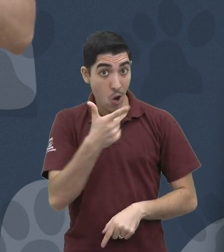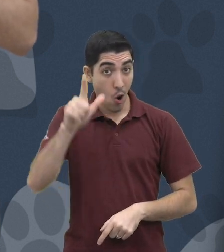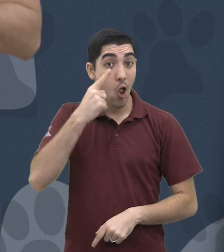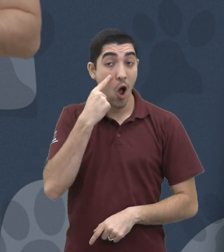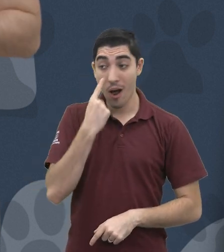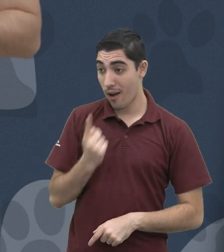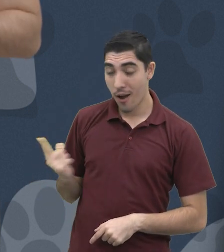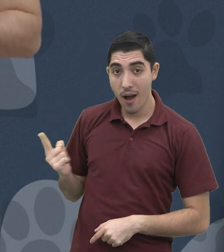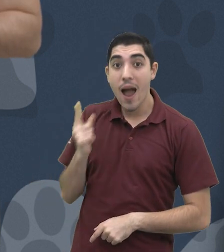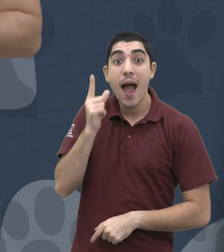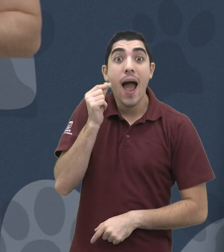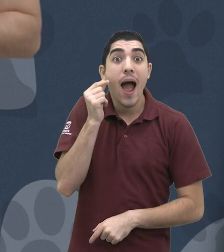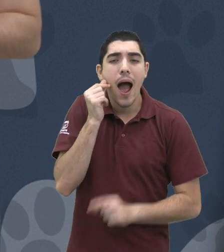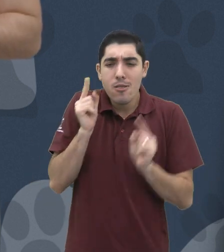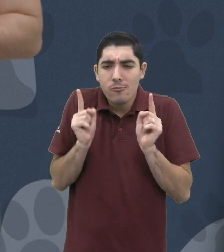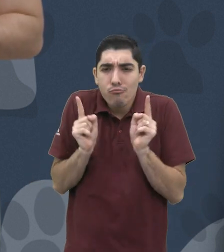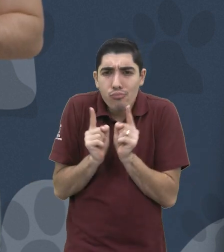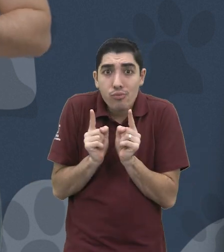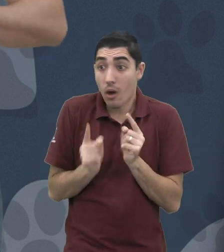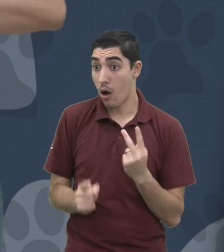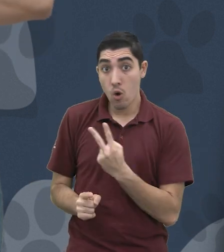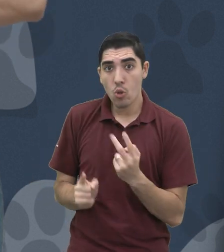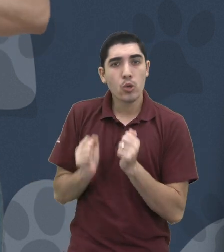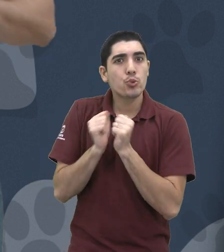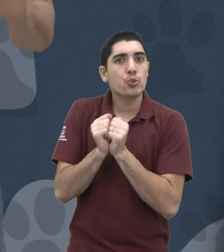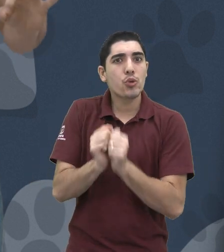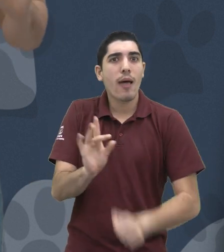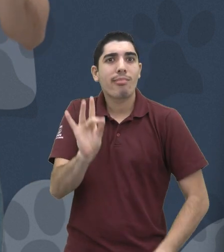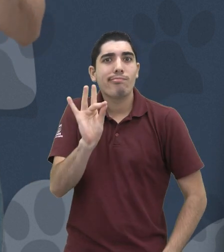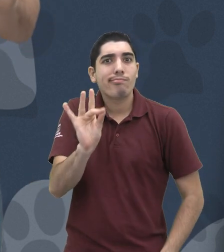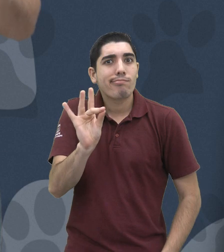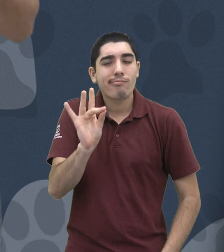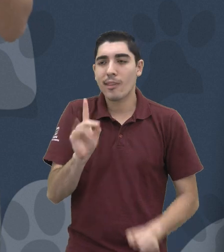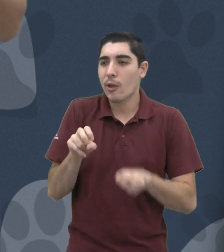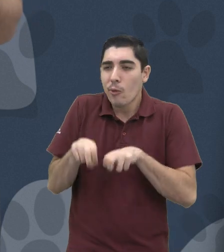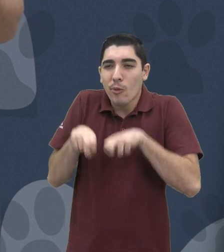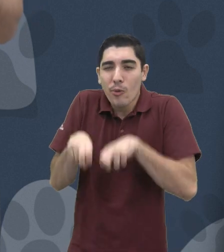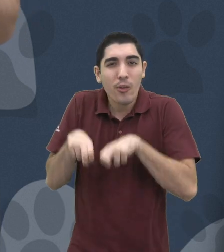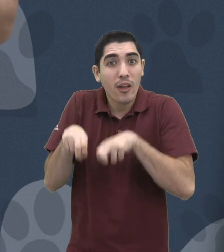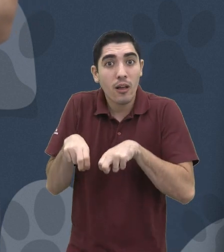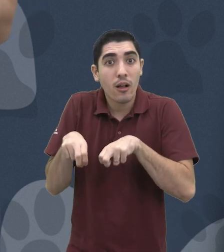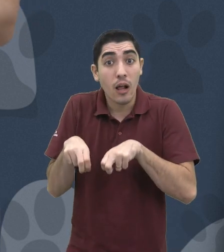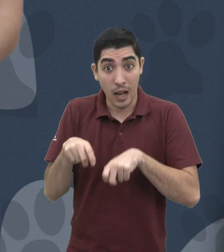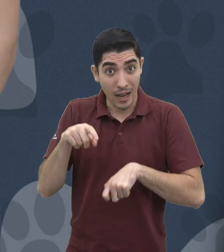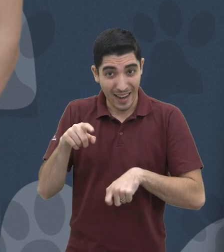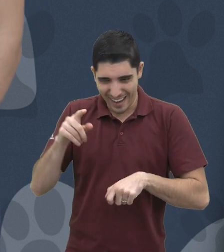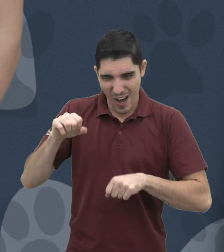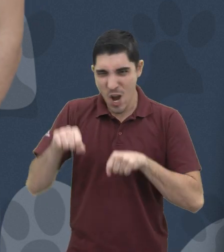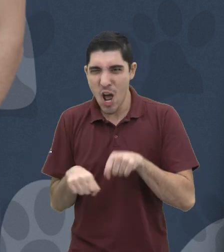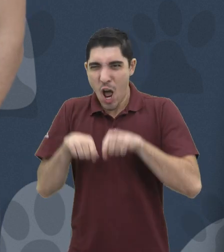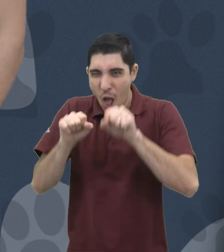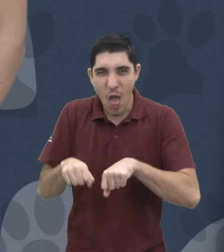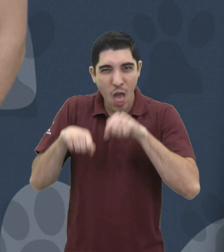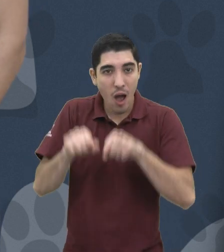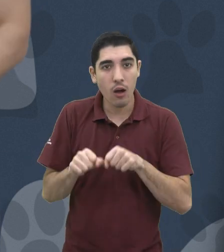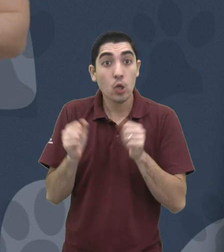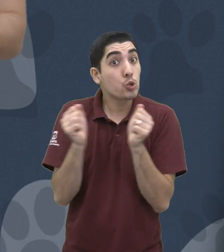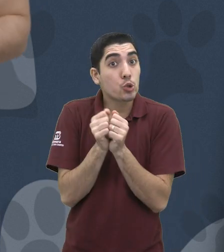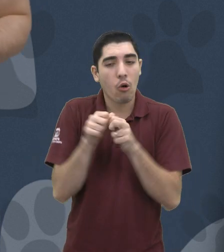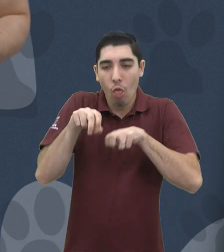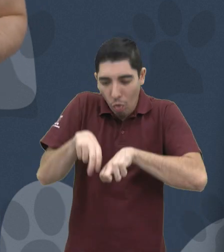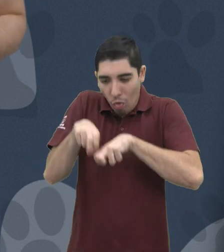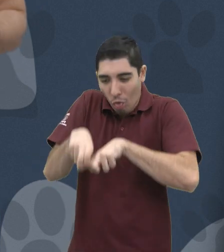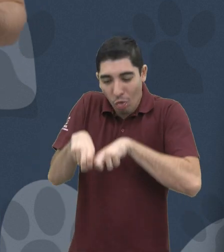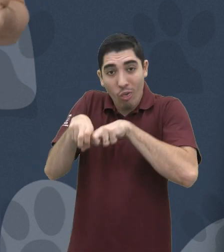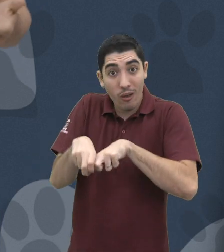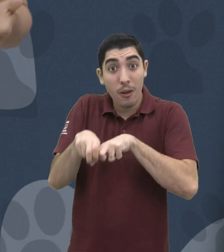existe aqui, ó, entre estes dois hamsters. Eles não se desgrudam nem na hora de correr na rodinha dentro